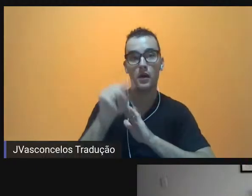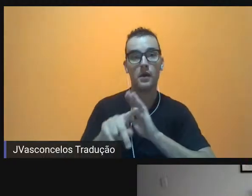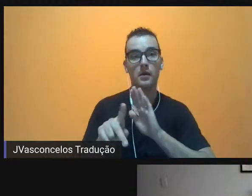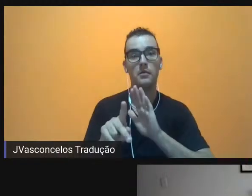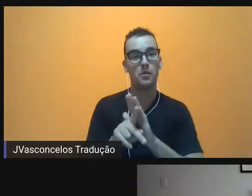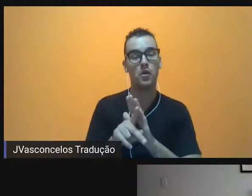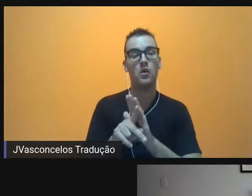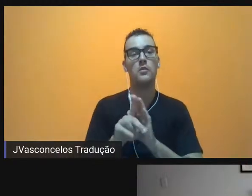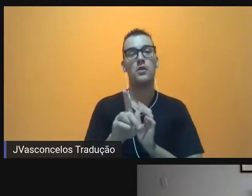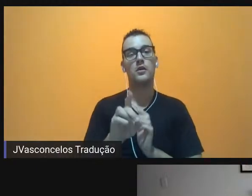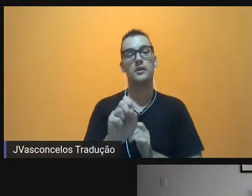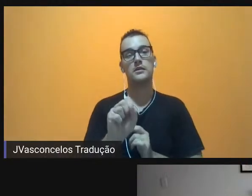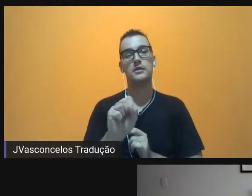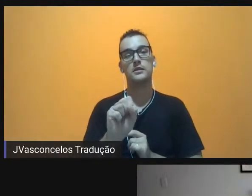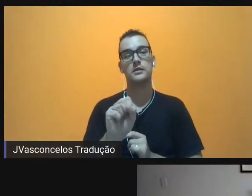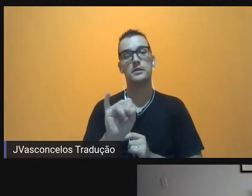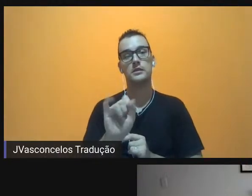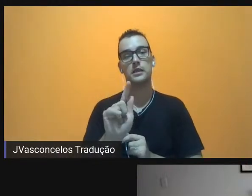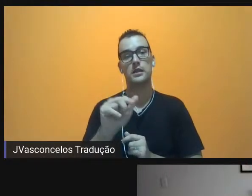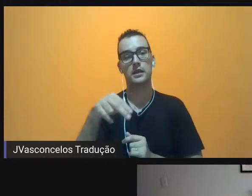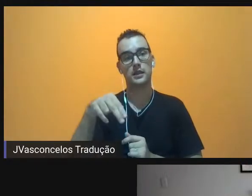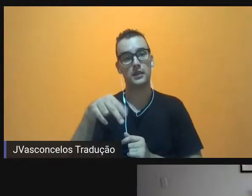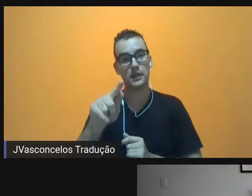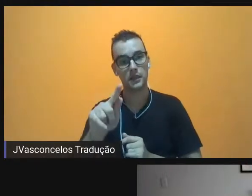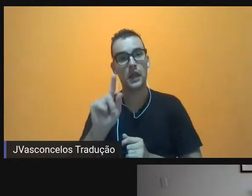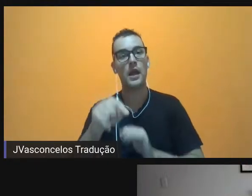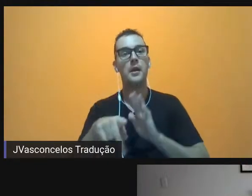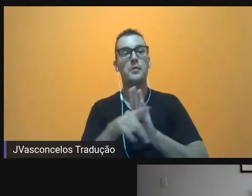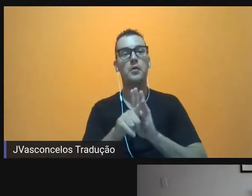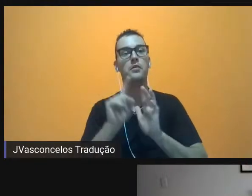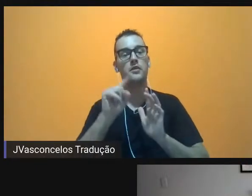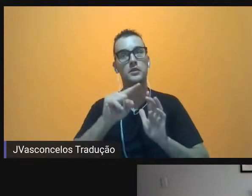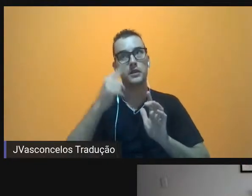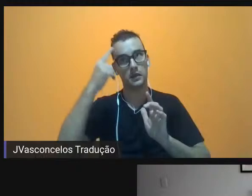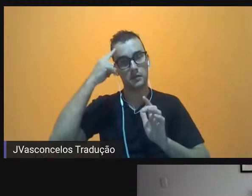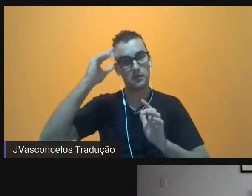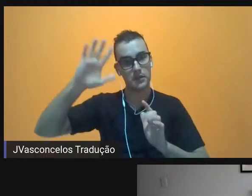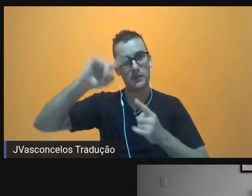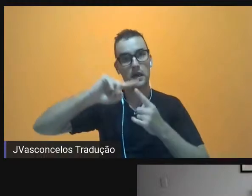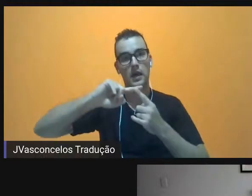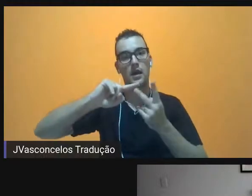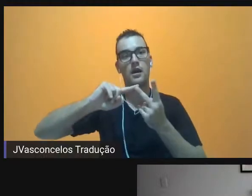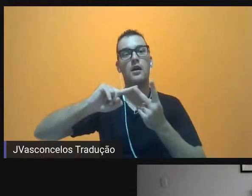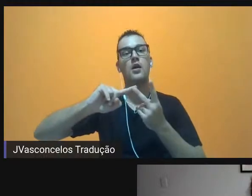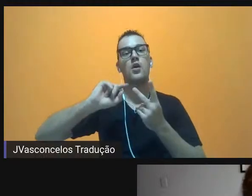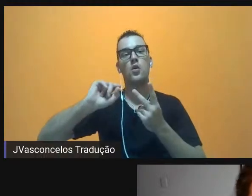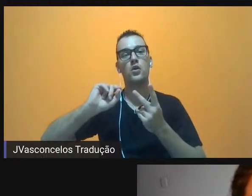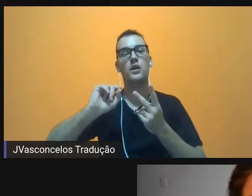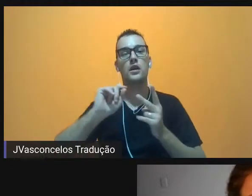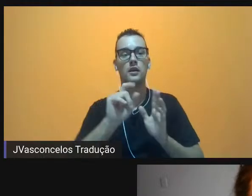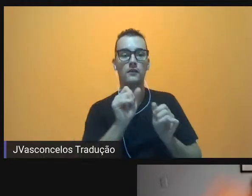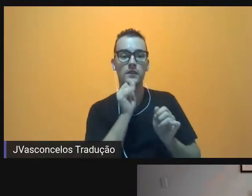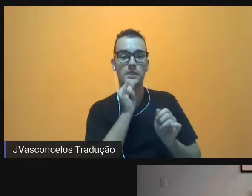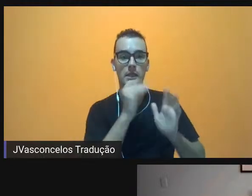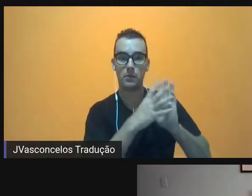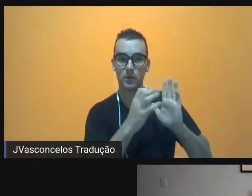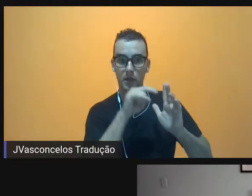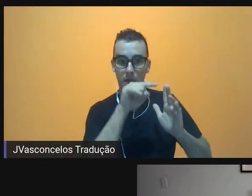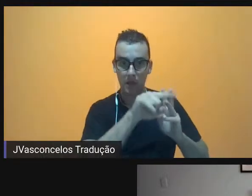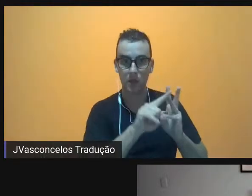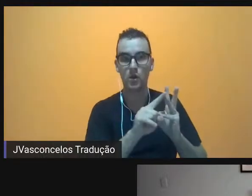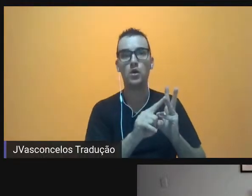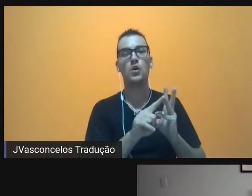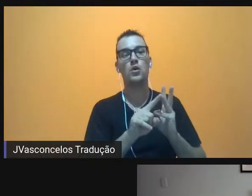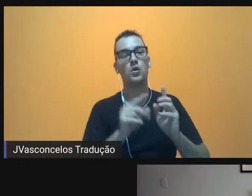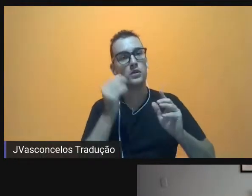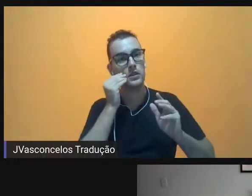é você pensar, refletir, prototipar, testar, avaliar e voltar